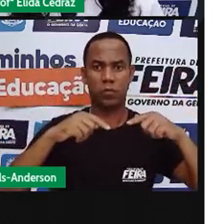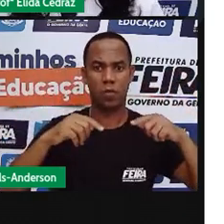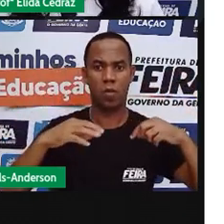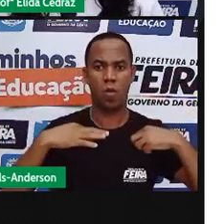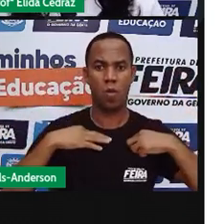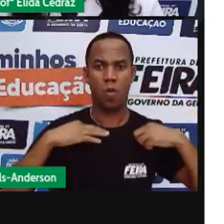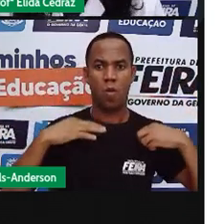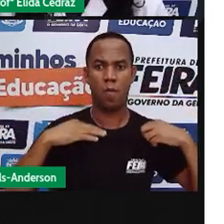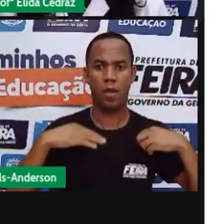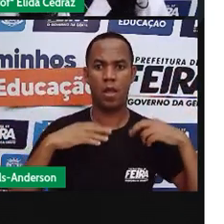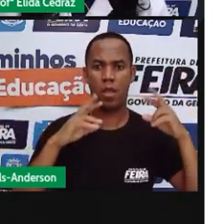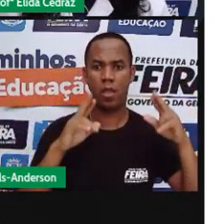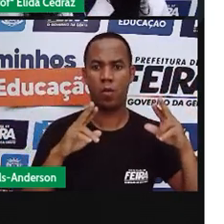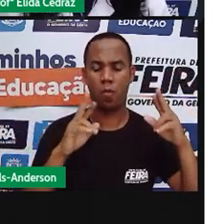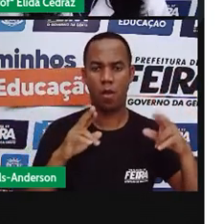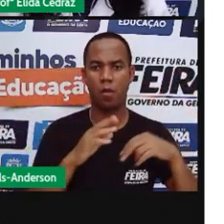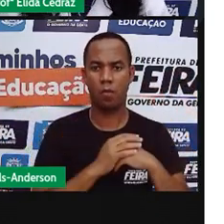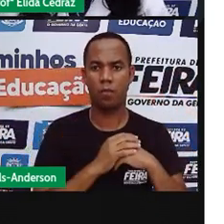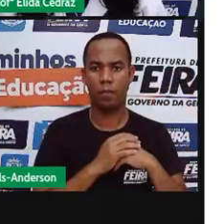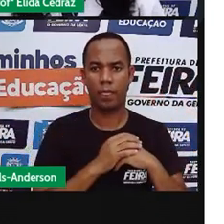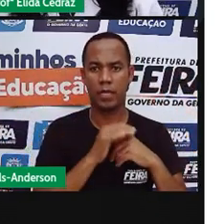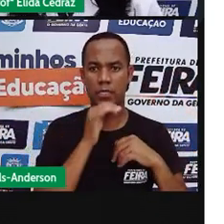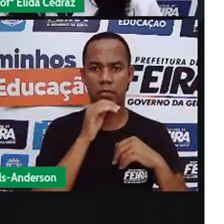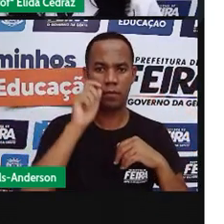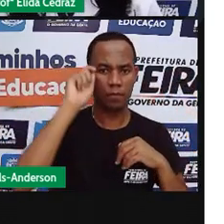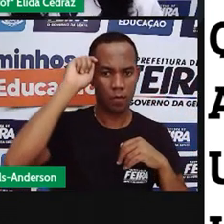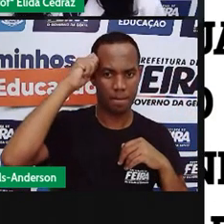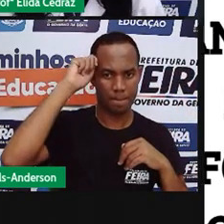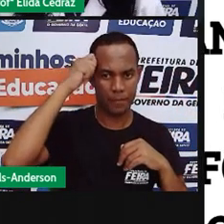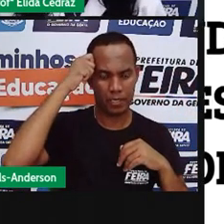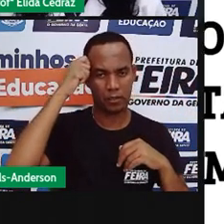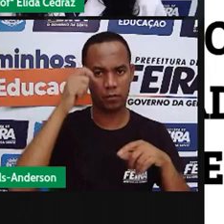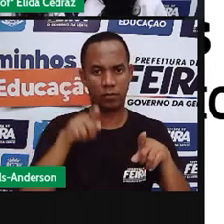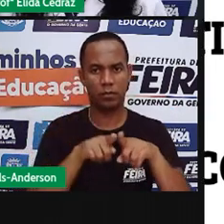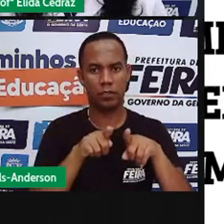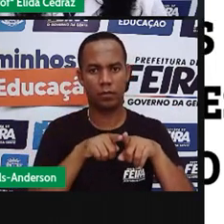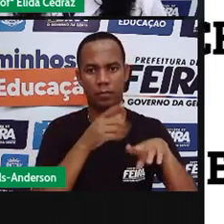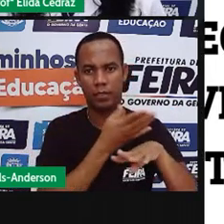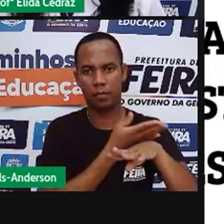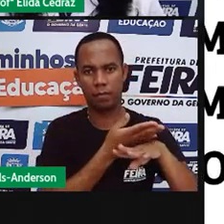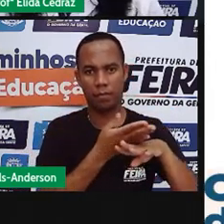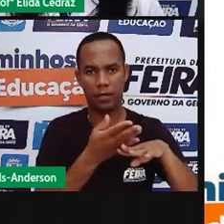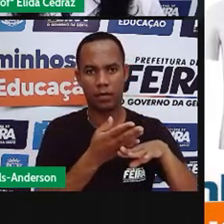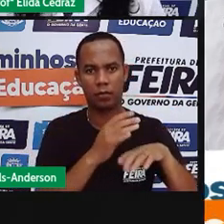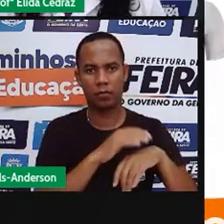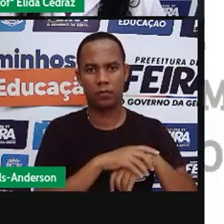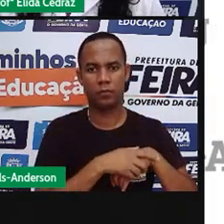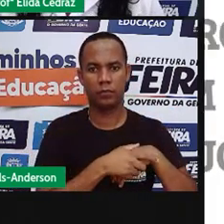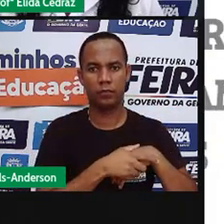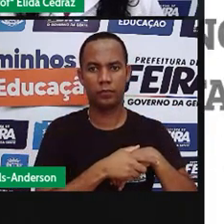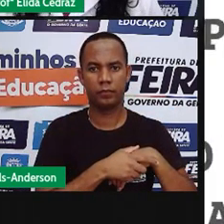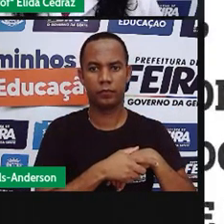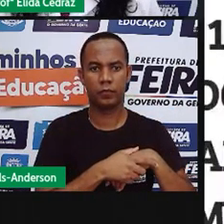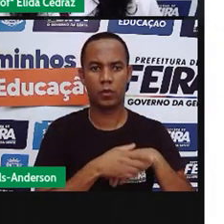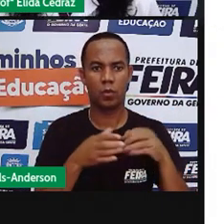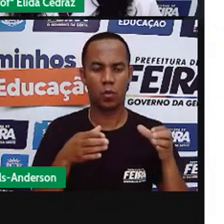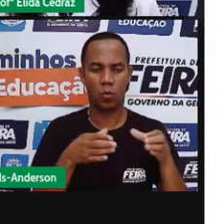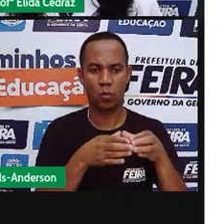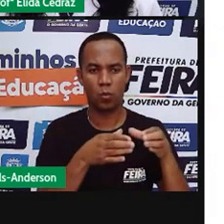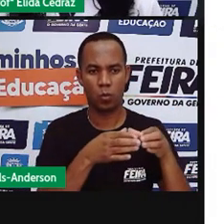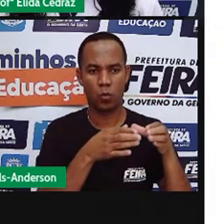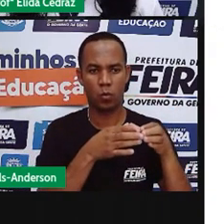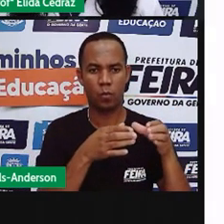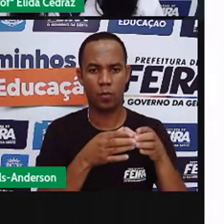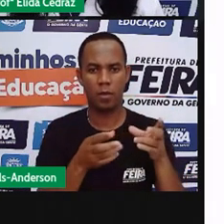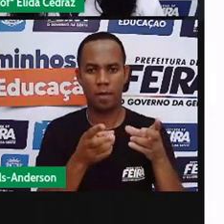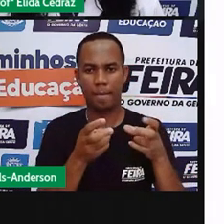são estes uniformes? Preto e branco. os torcedores perceberam